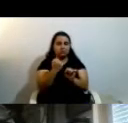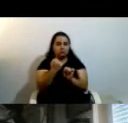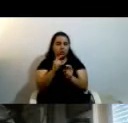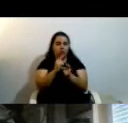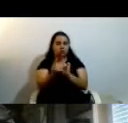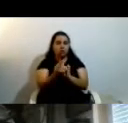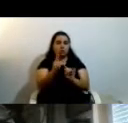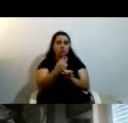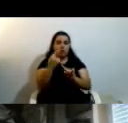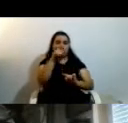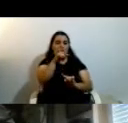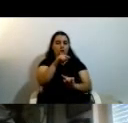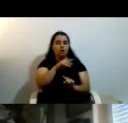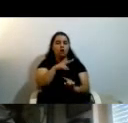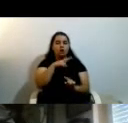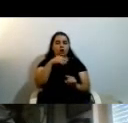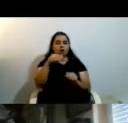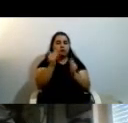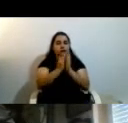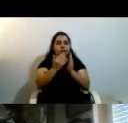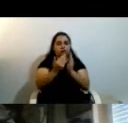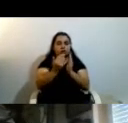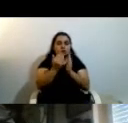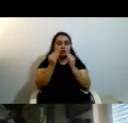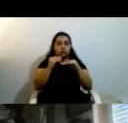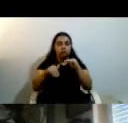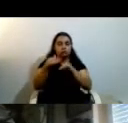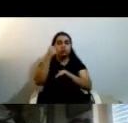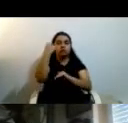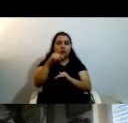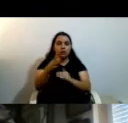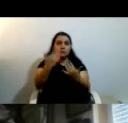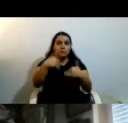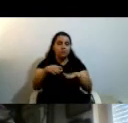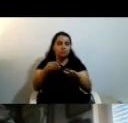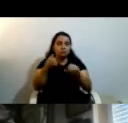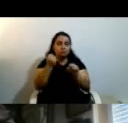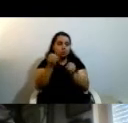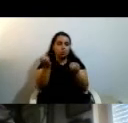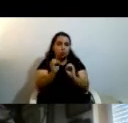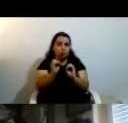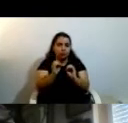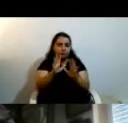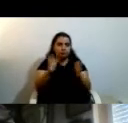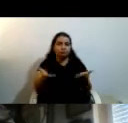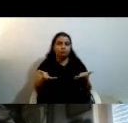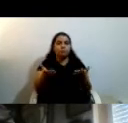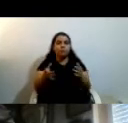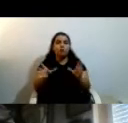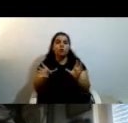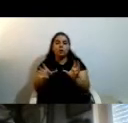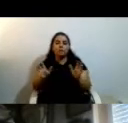Vamos avançar para as questões da educação dos grupos focais. Aqui sim, nos grupos focais, podemos perceber que a nível